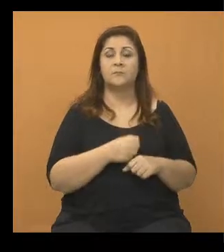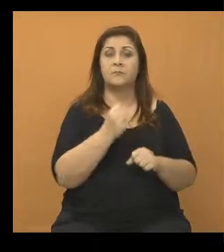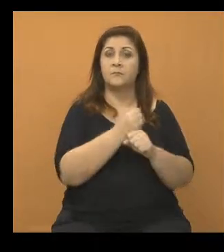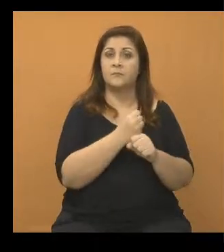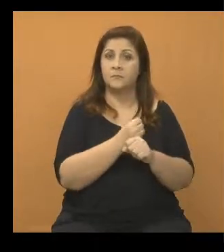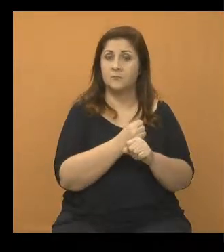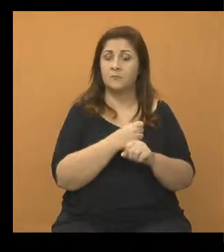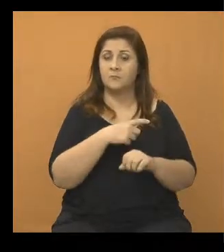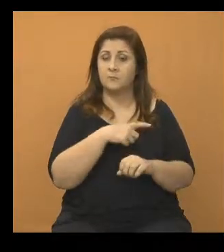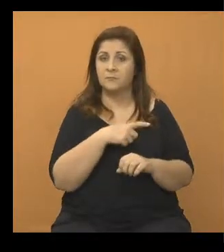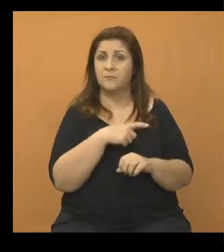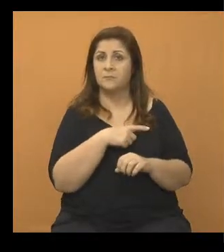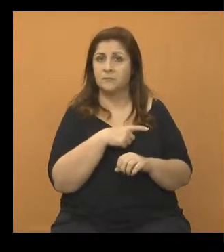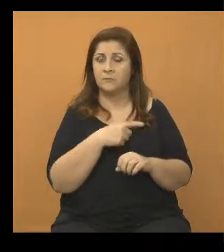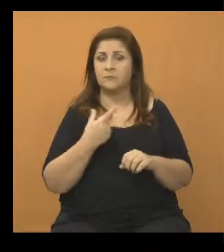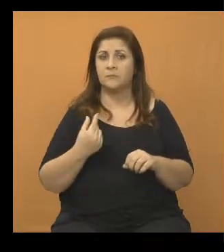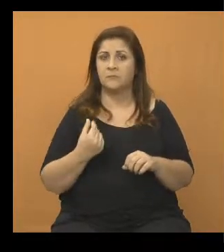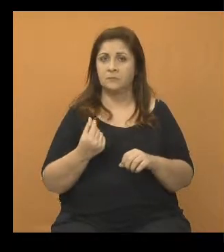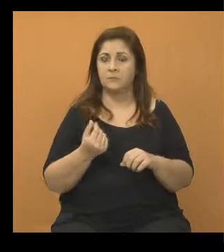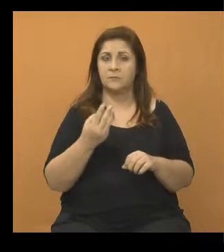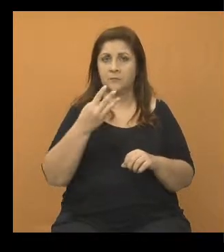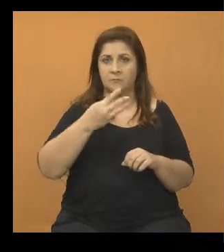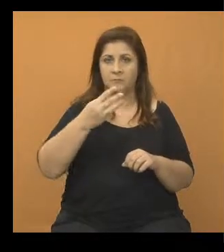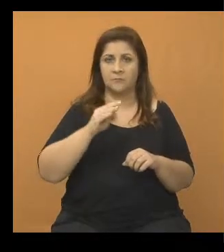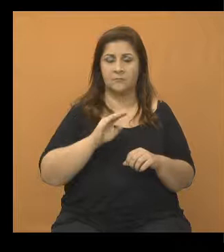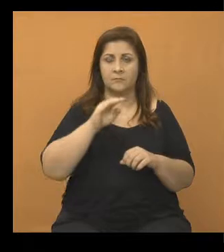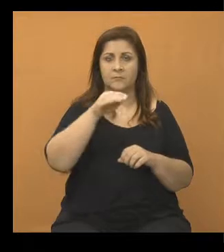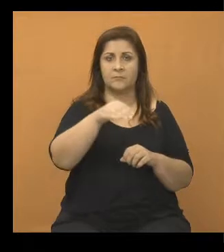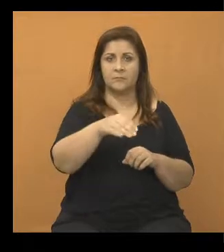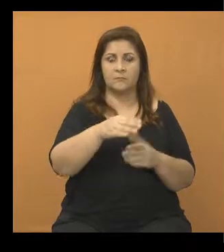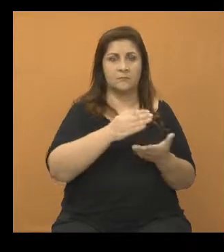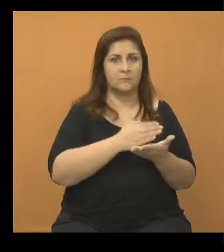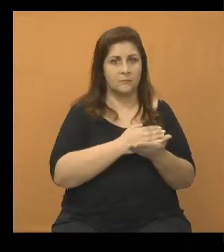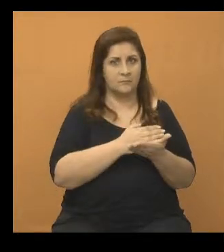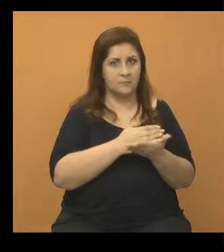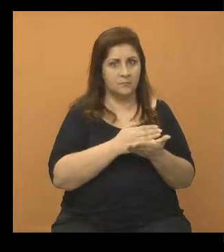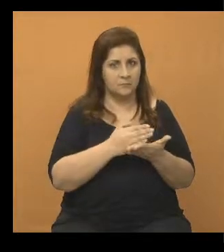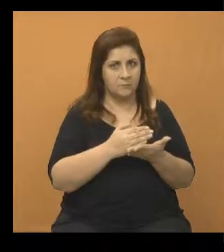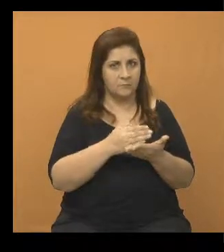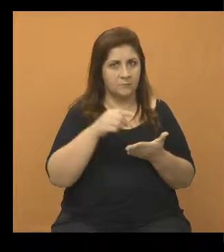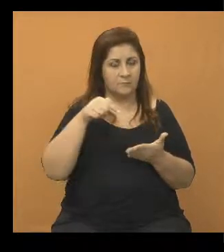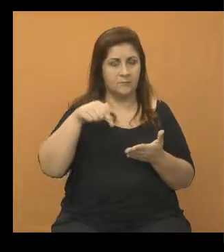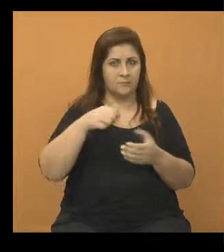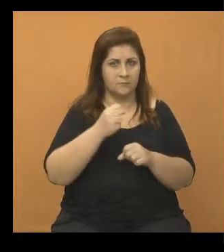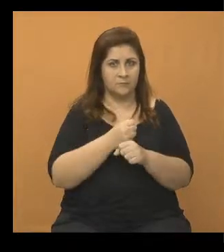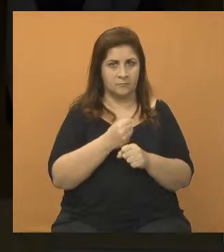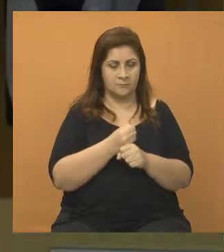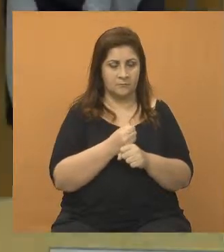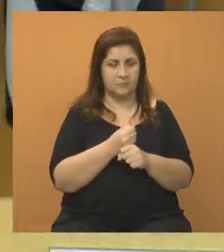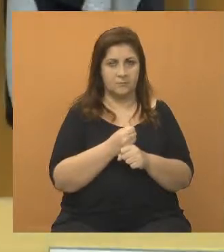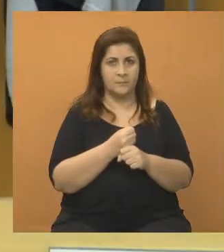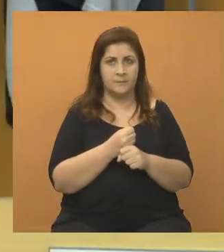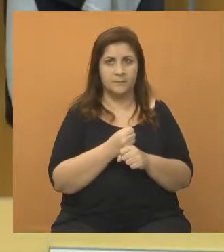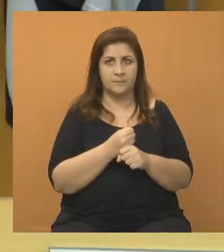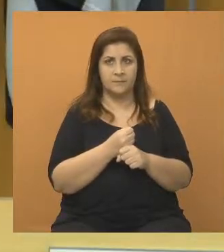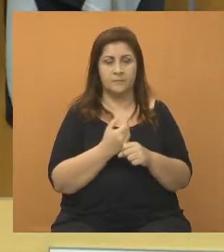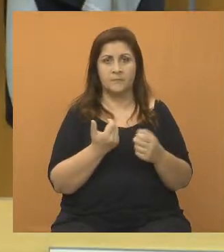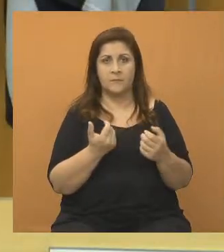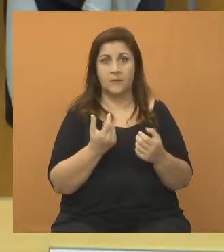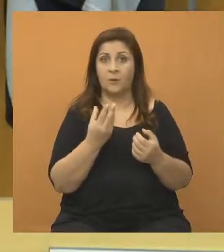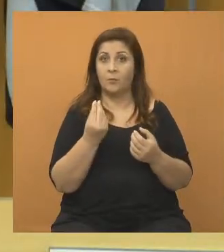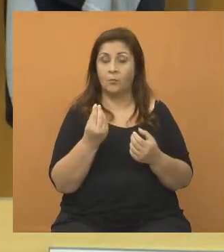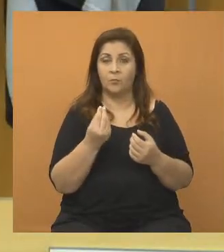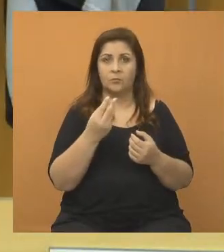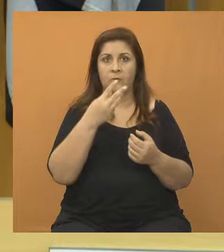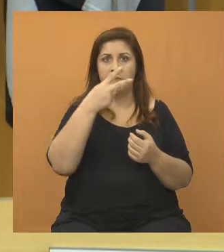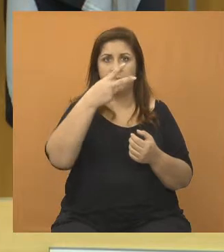asseguradas com valor pelo orçamento. A terceira ponte, a gente inicia a terceira ponte esse ano, então, por mais que a ponte custe em torno de 20